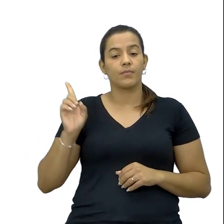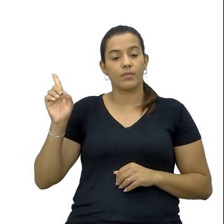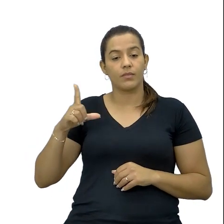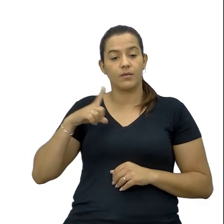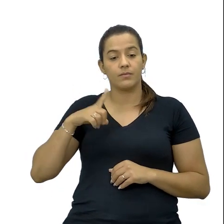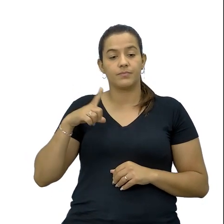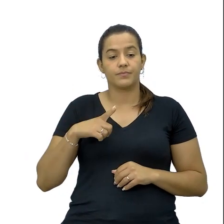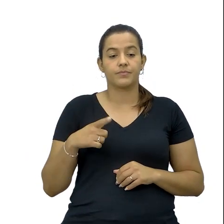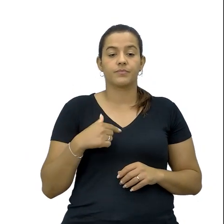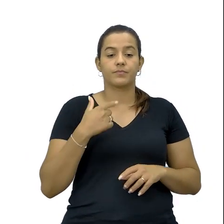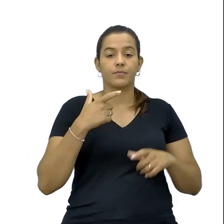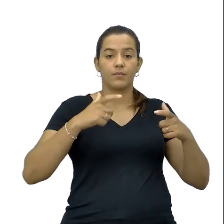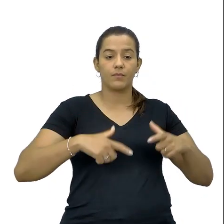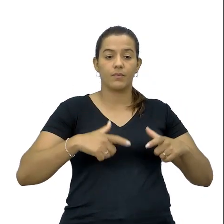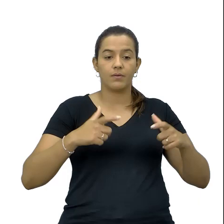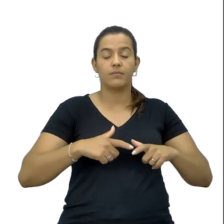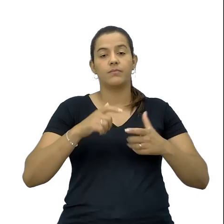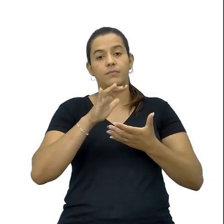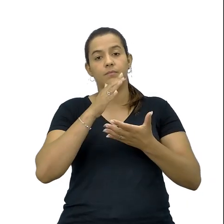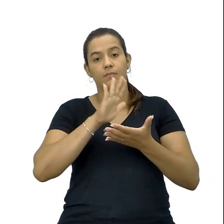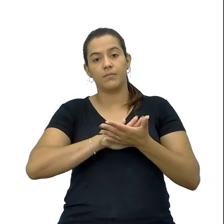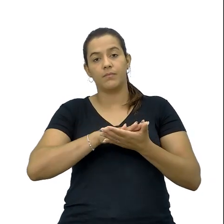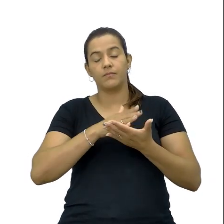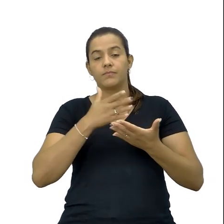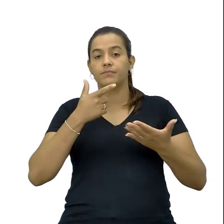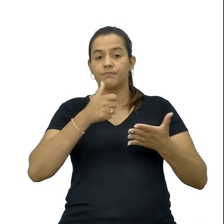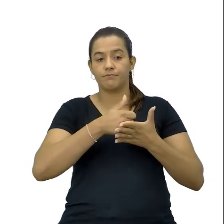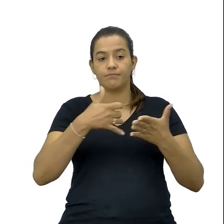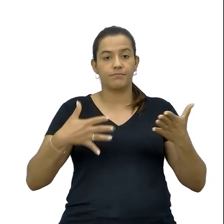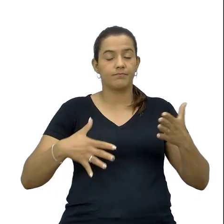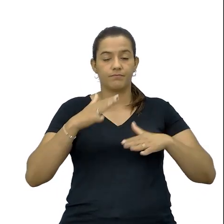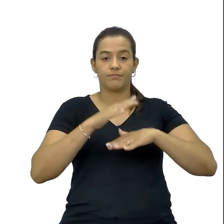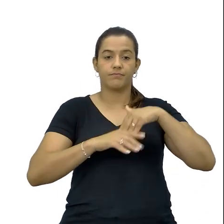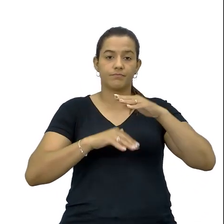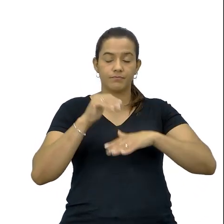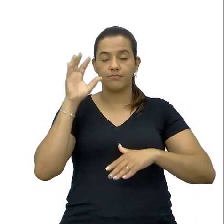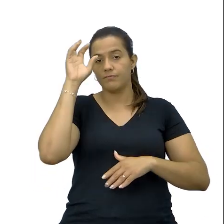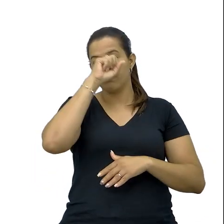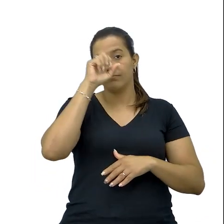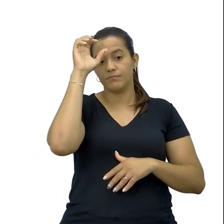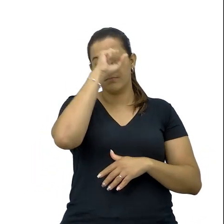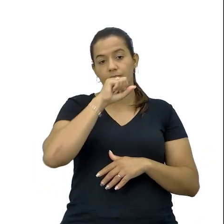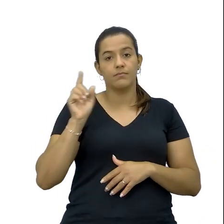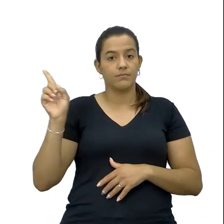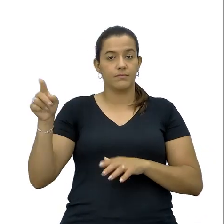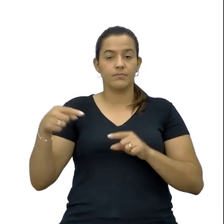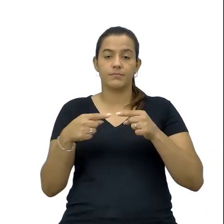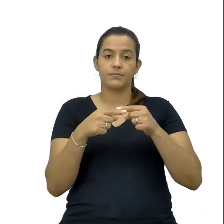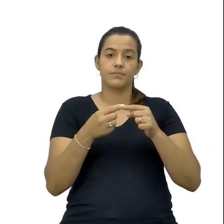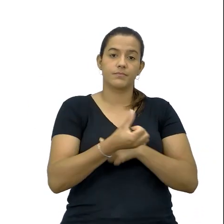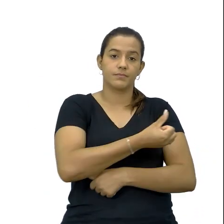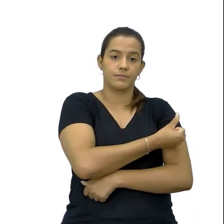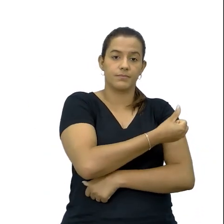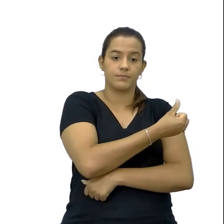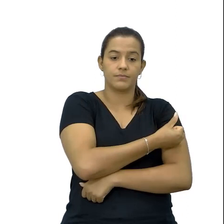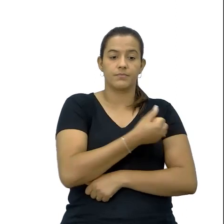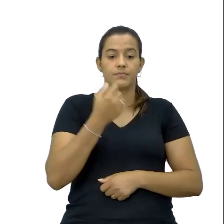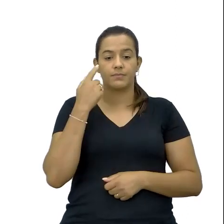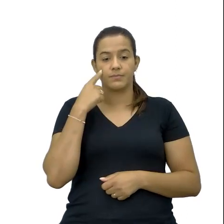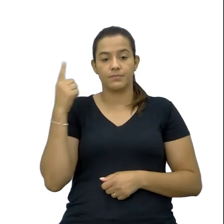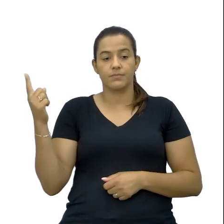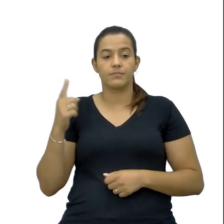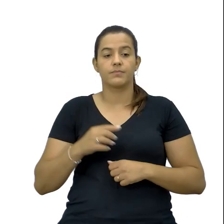unidade temática, eu tenho a habilidade e tenho objeto de aprendizagem. Então, aqui é do sexto ano. O que eu falei aqui no meu